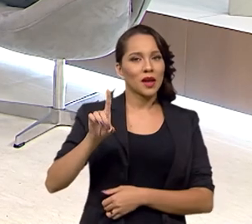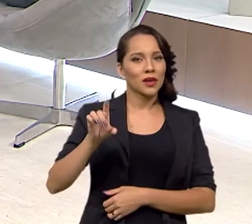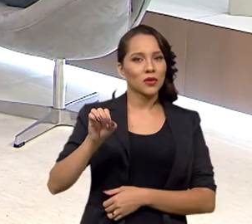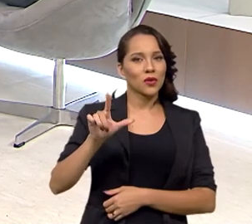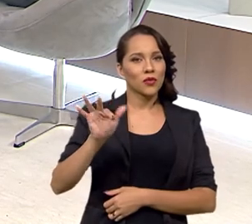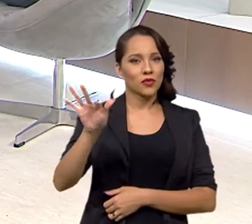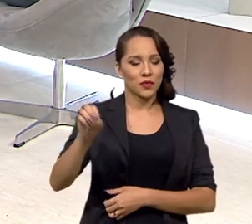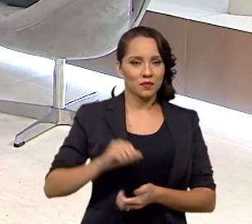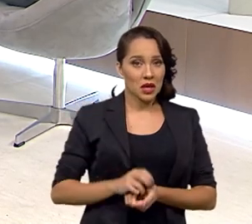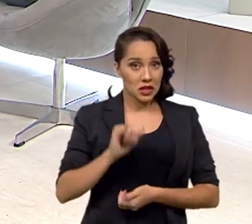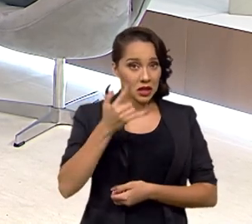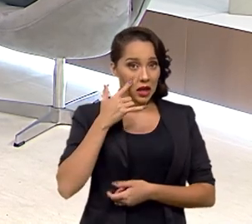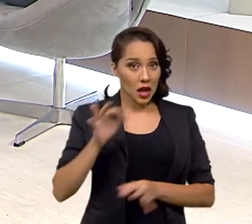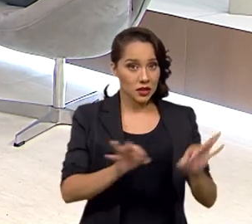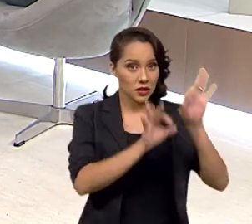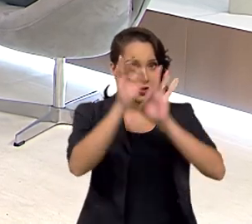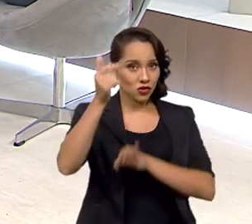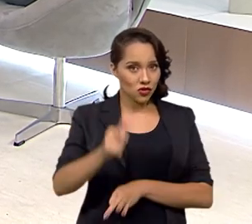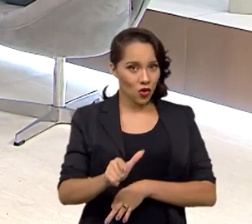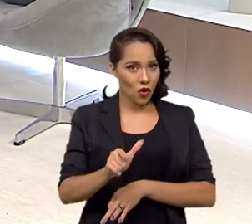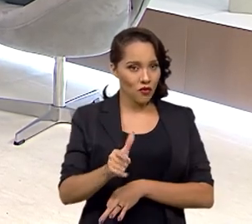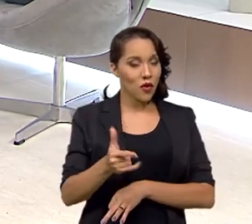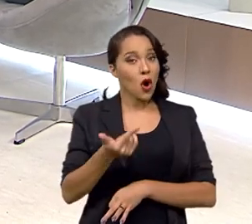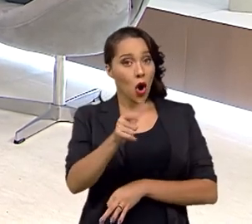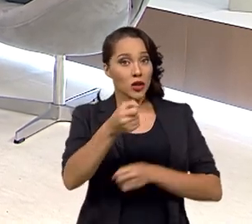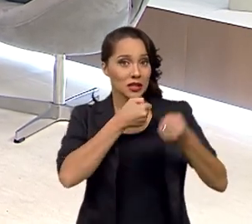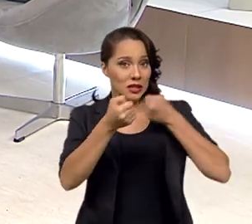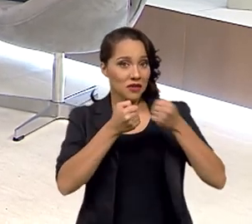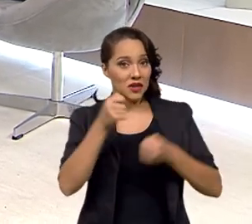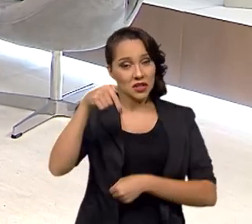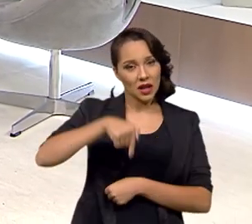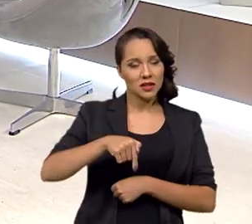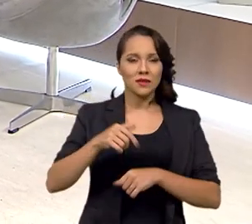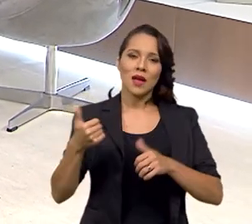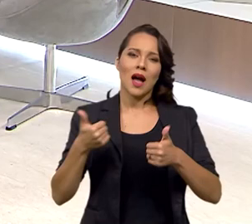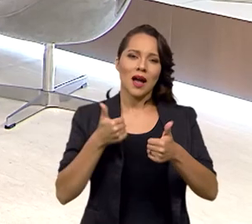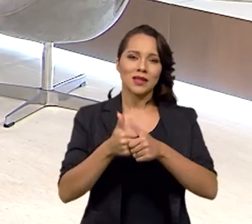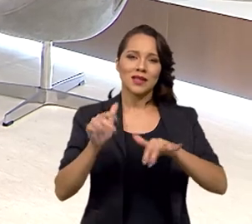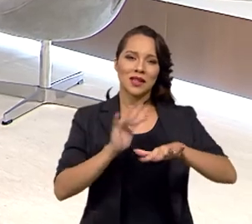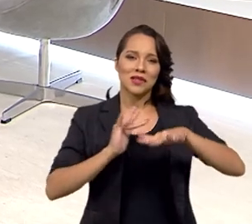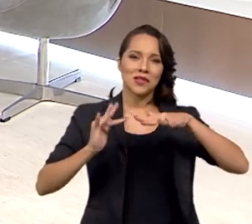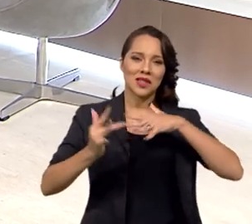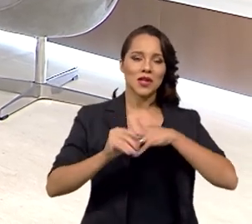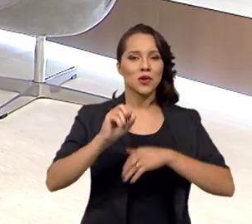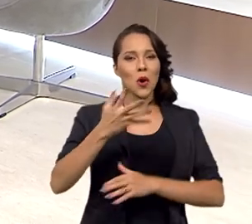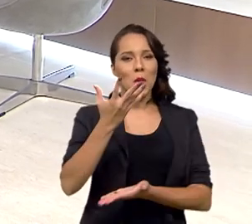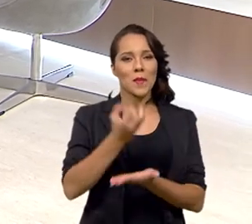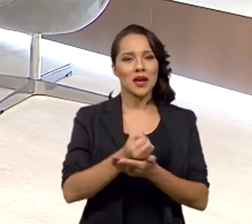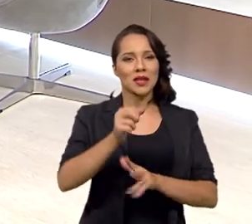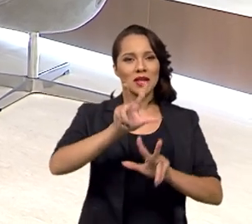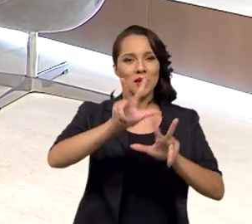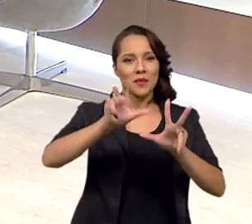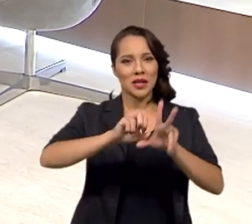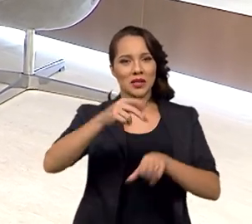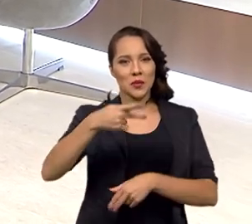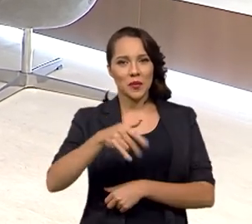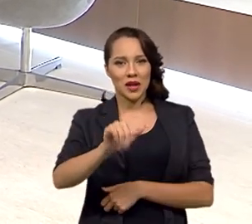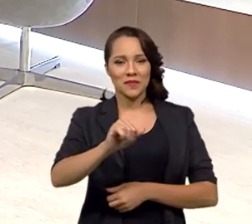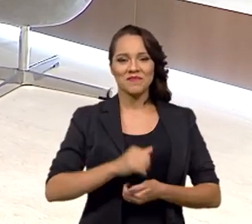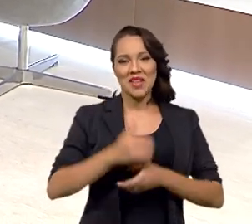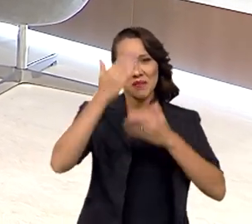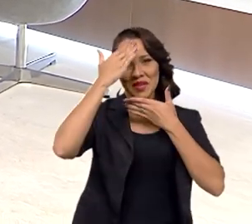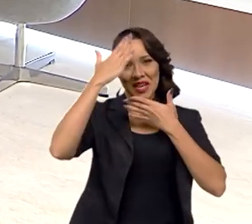sax da e se você quiser rever esta outras entrevistas siga as nossas redes sociais ou baixo TV Brasil Play